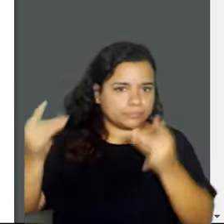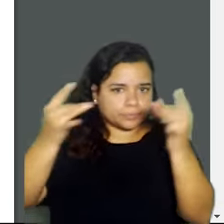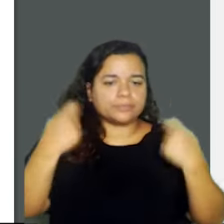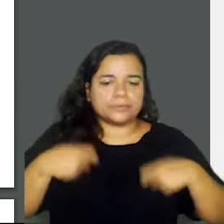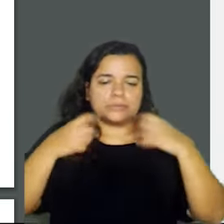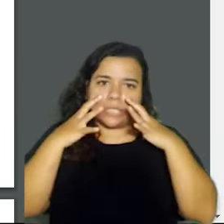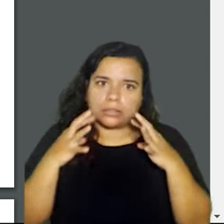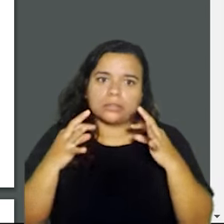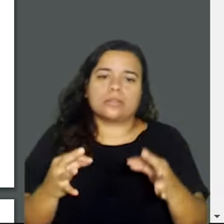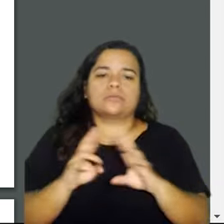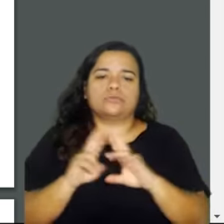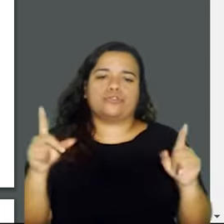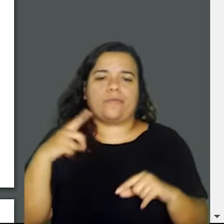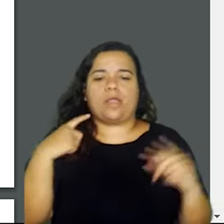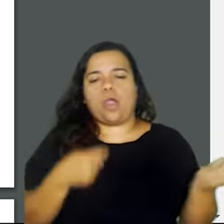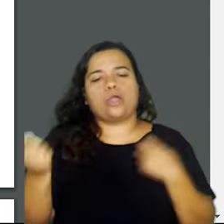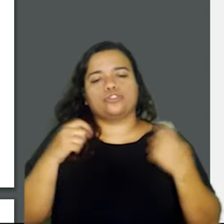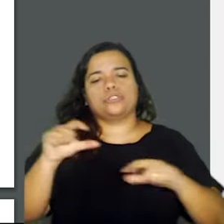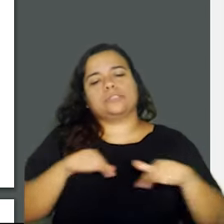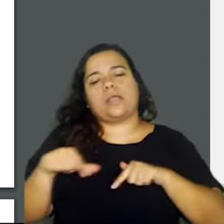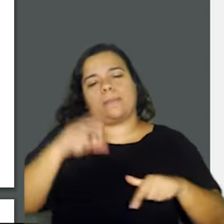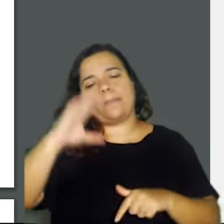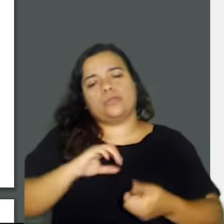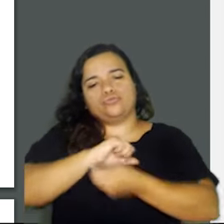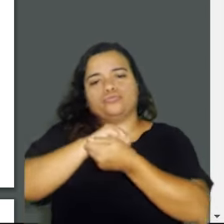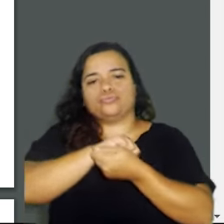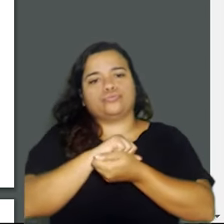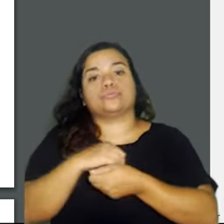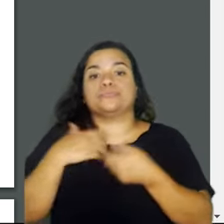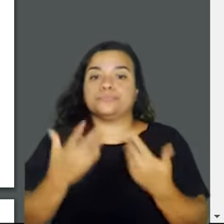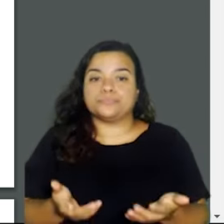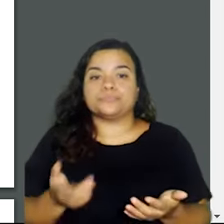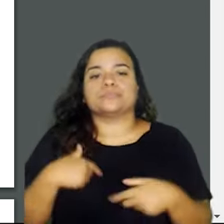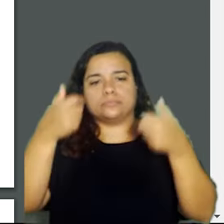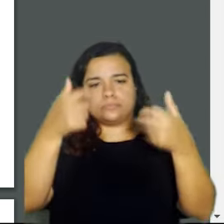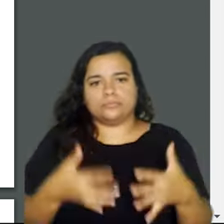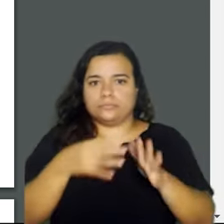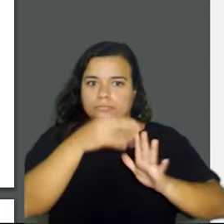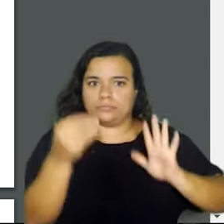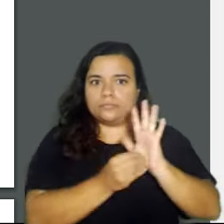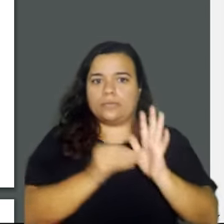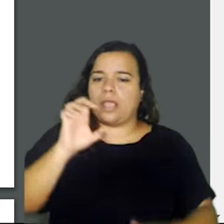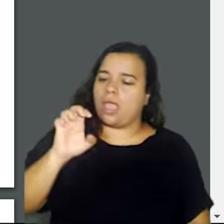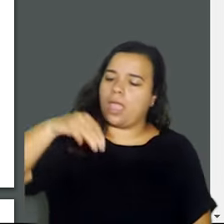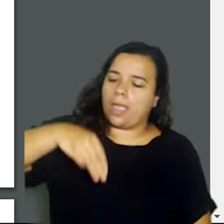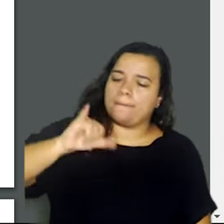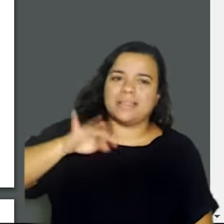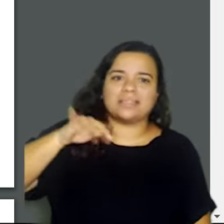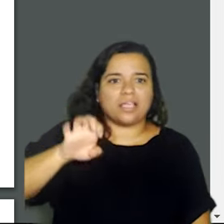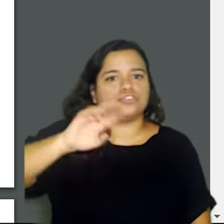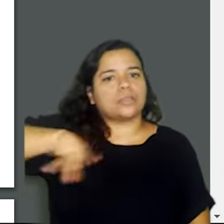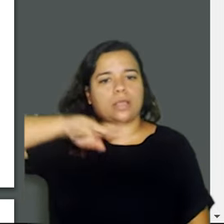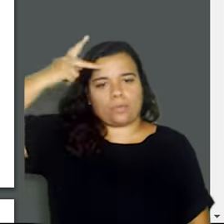distinção que a gente percebe no dia a dia de trabalho com os clientes ou seja aqui o emitente pessoal é a empresa